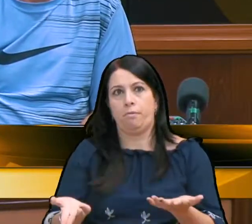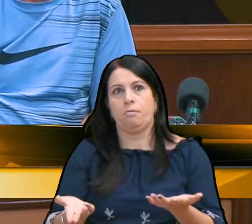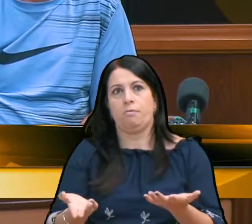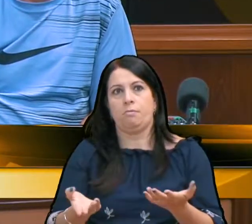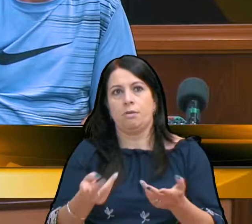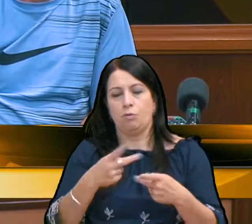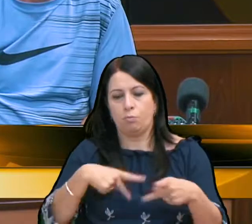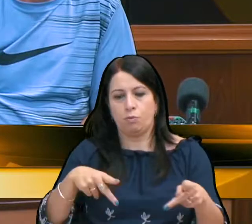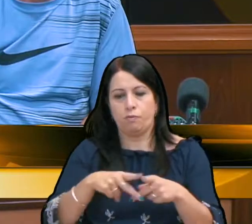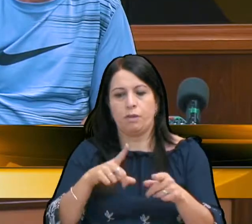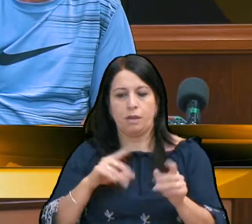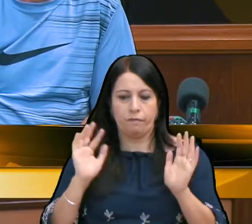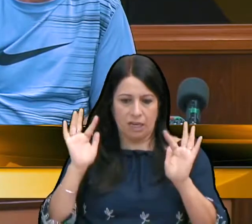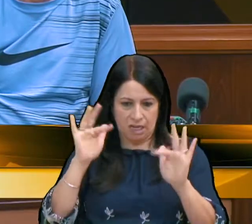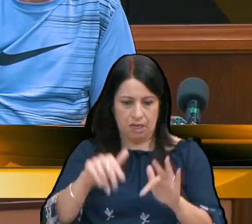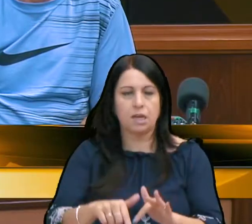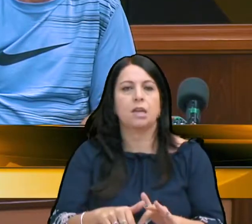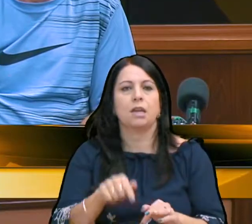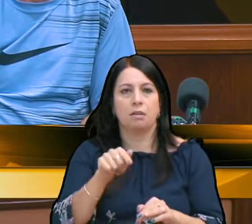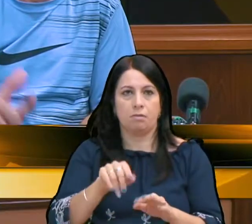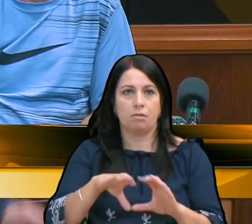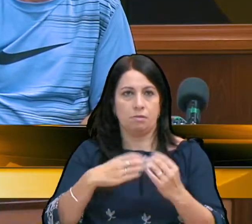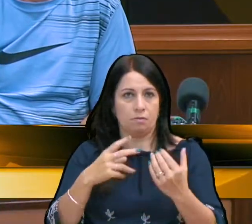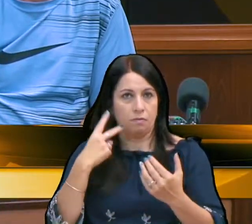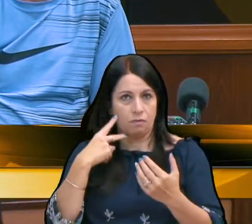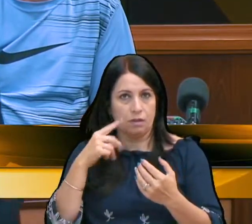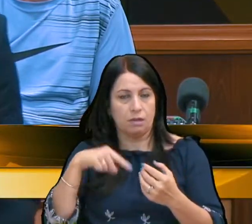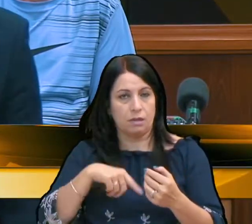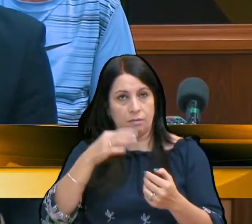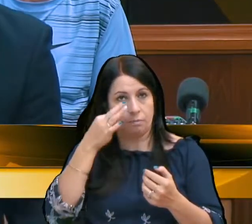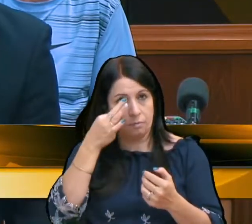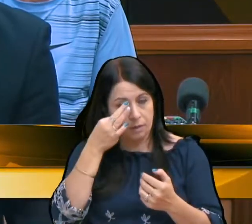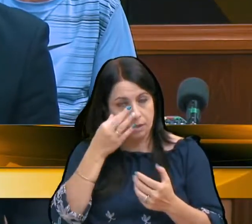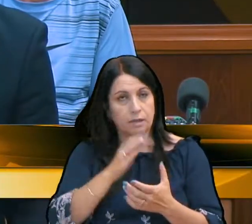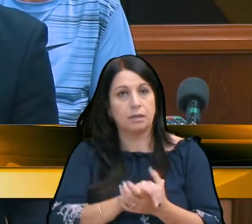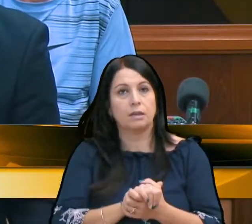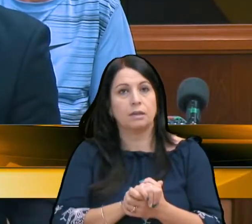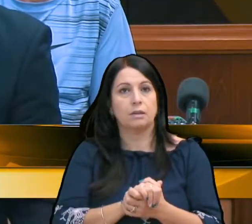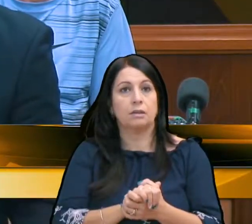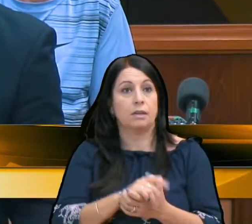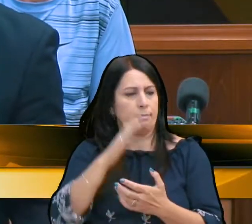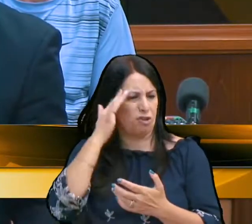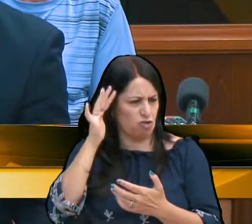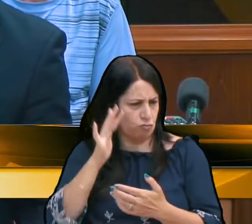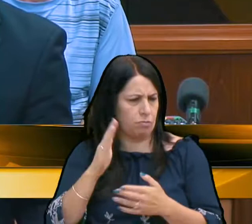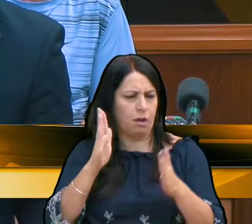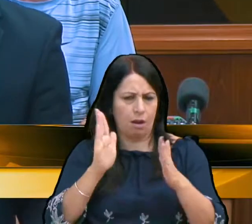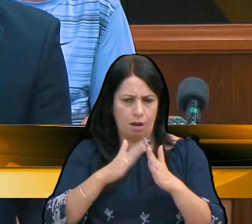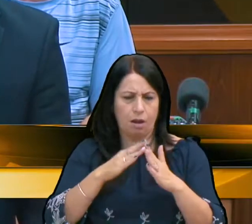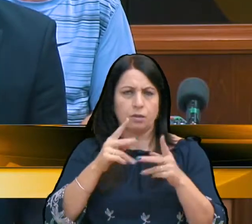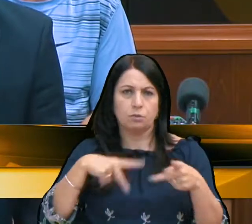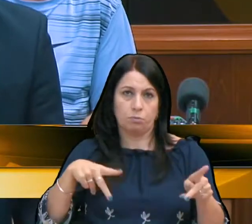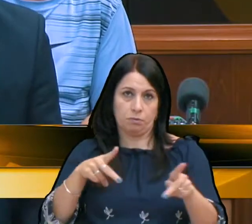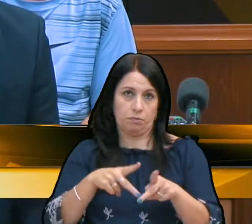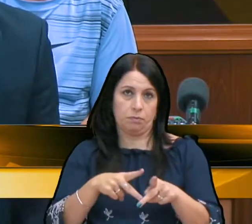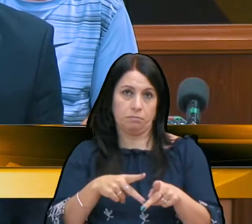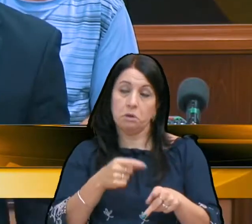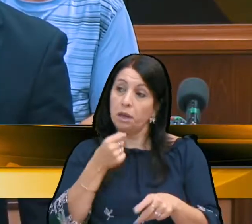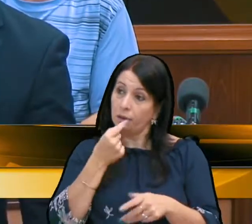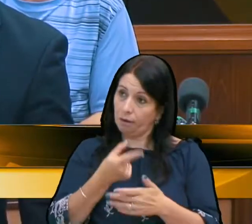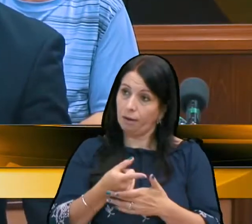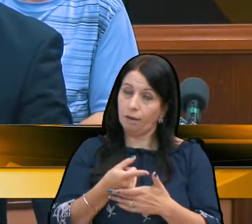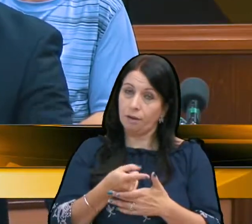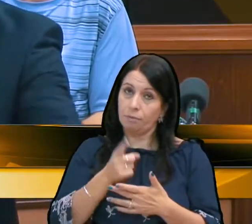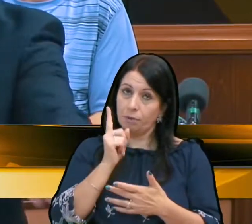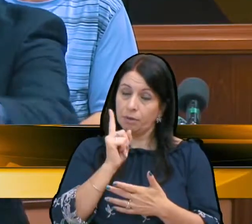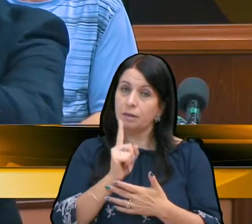tem que vir aqui, o povo tem que estar aqui presente. Imagina, é a casa do povo. Mas gozado é que teve